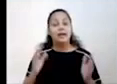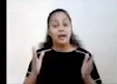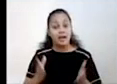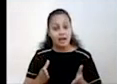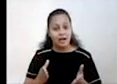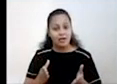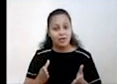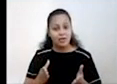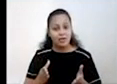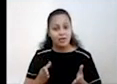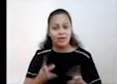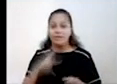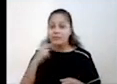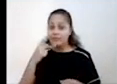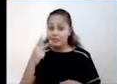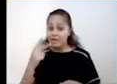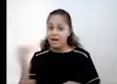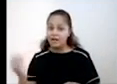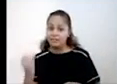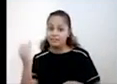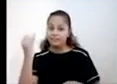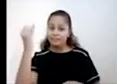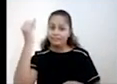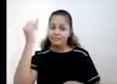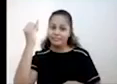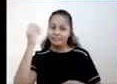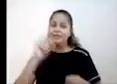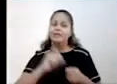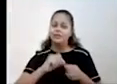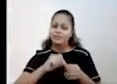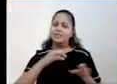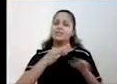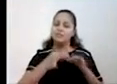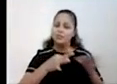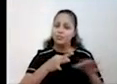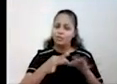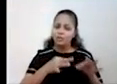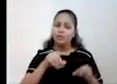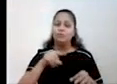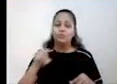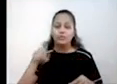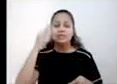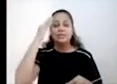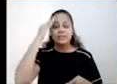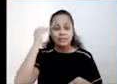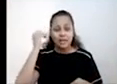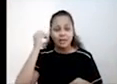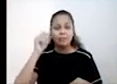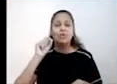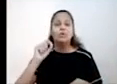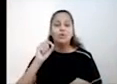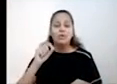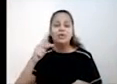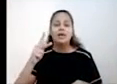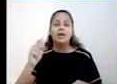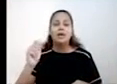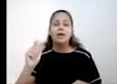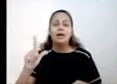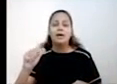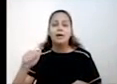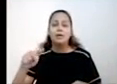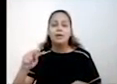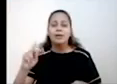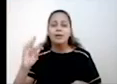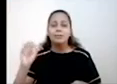Vamos falar agora de algo muito importante na elaboração de qualquer projeto. Você sabe o que é uma planta